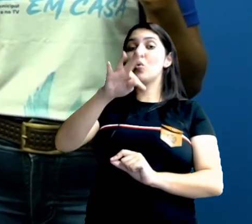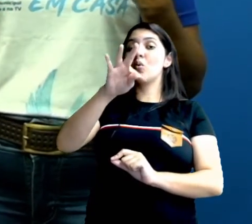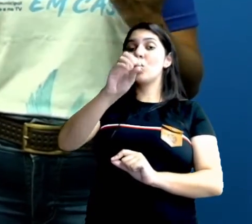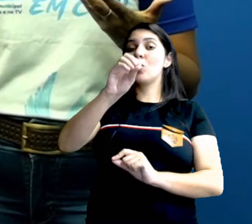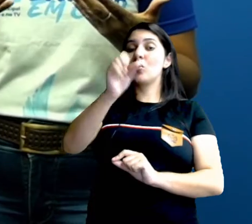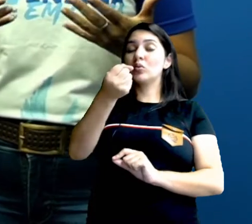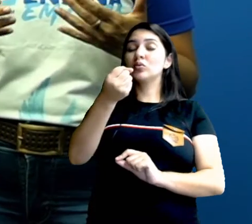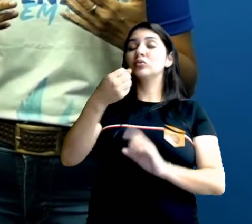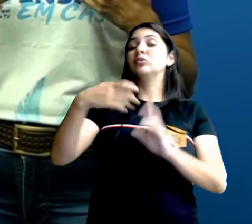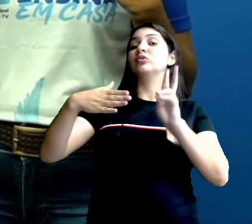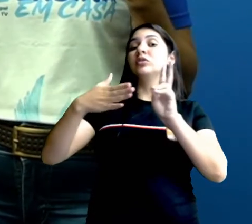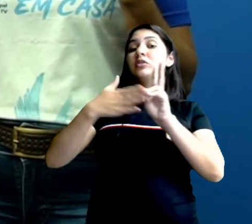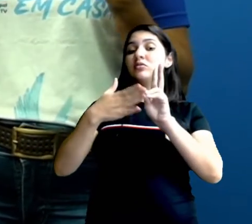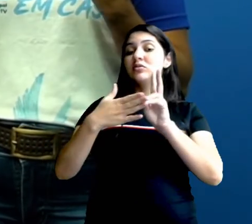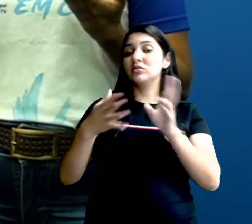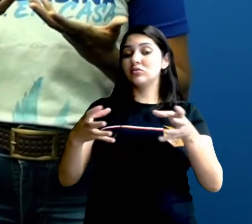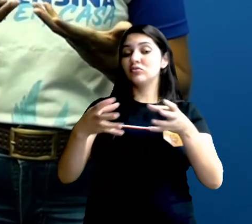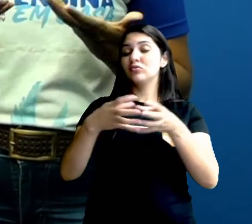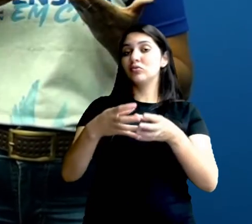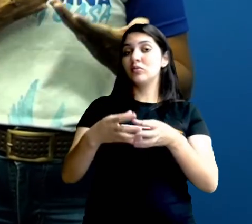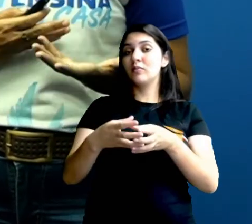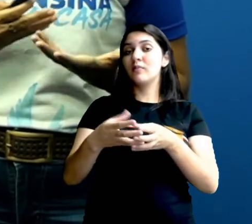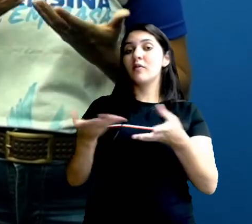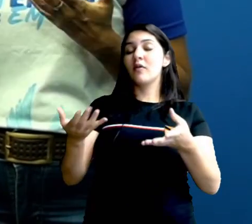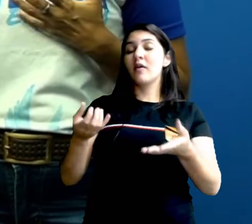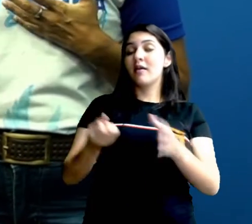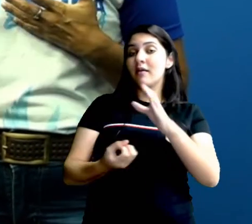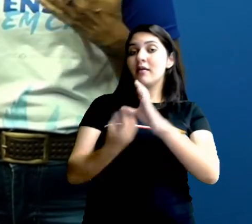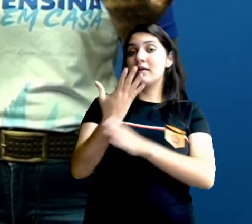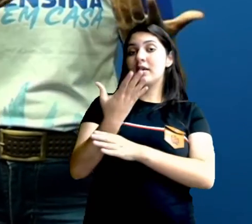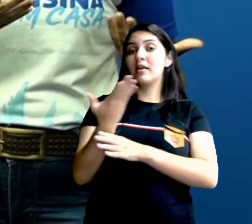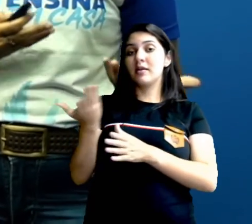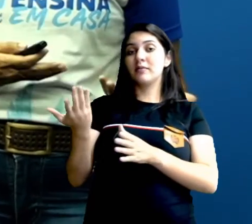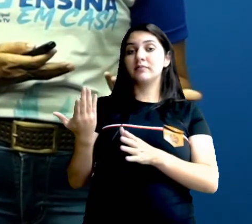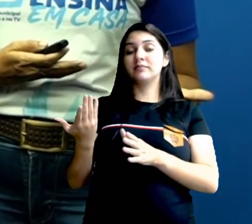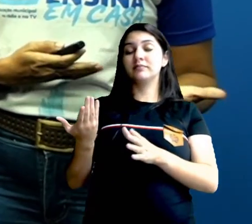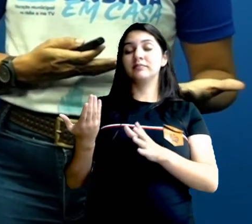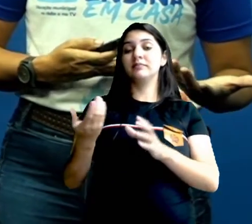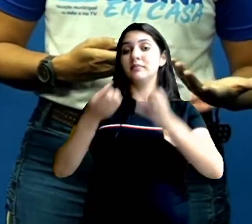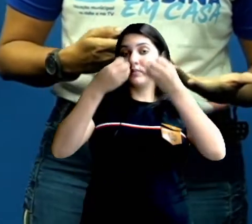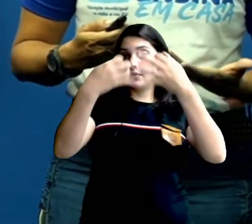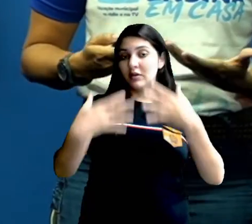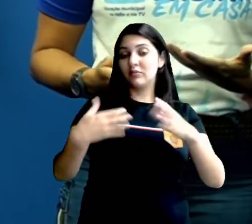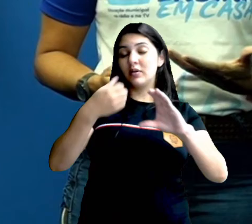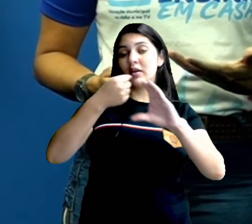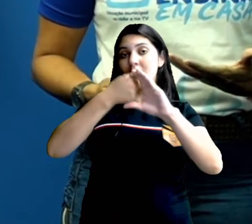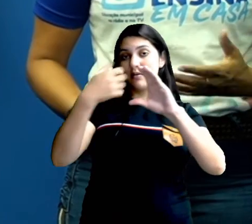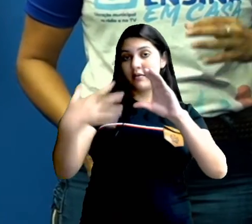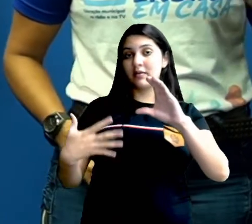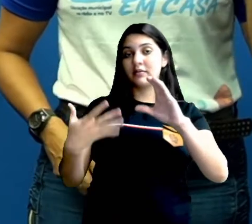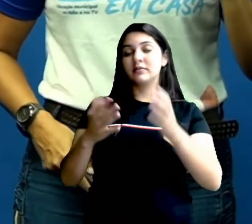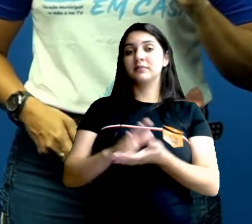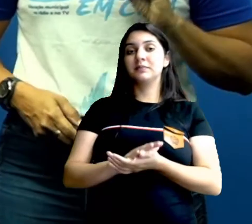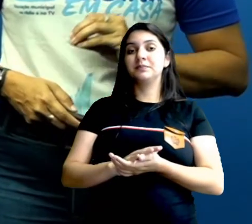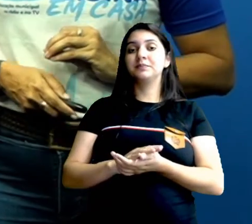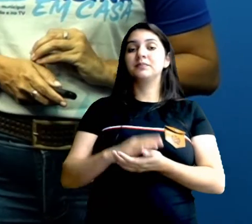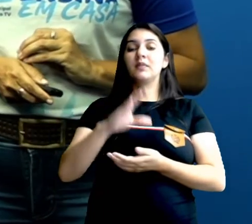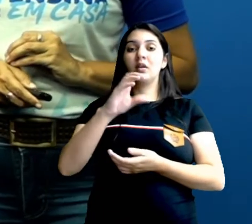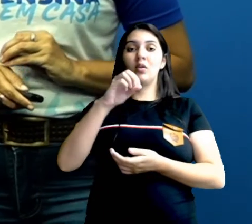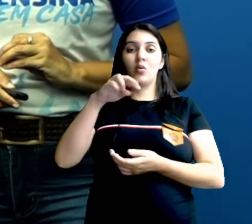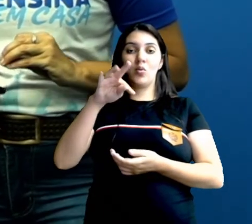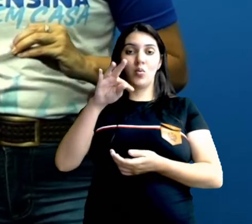Que os indígenas, que o povo inventam para justificar uma determinada característica. O